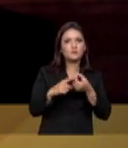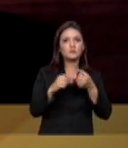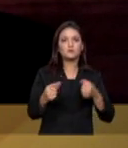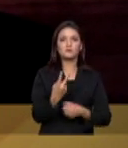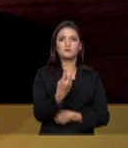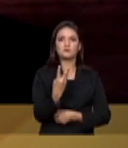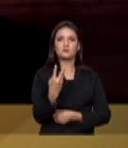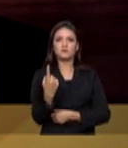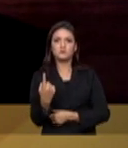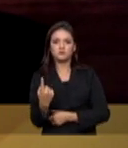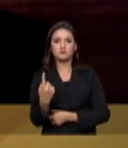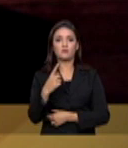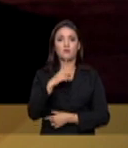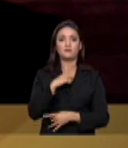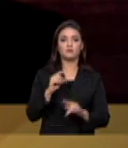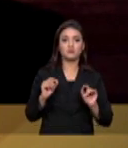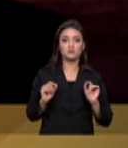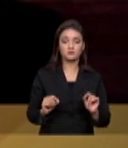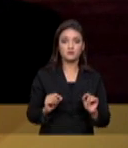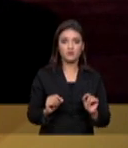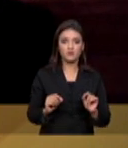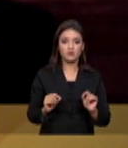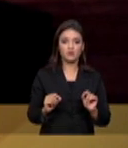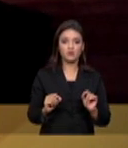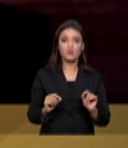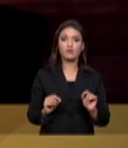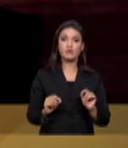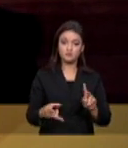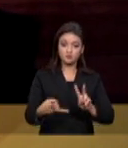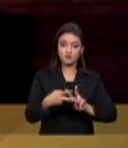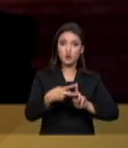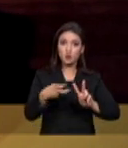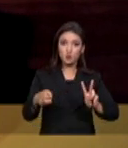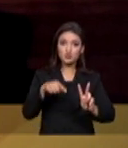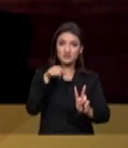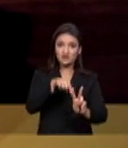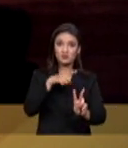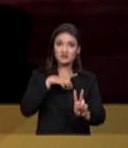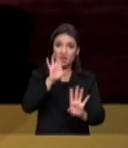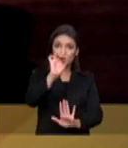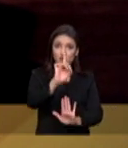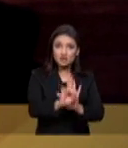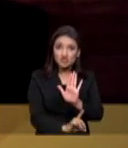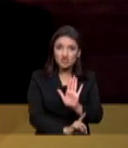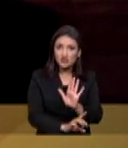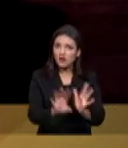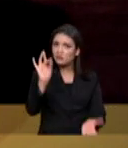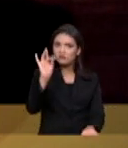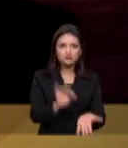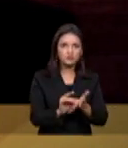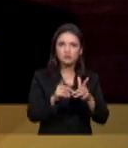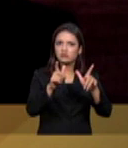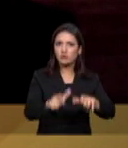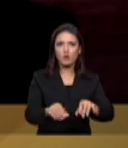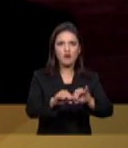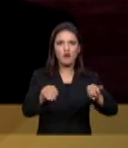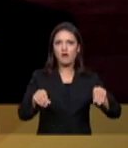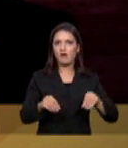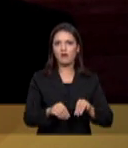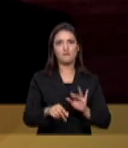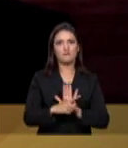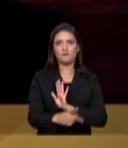que reconhece aos índios os direitos originarios sobre as terras que tradicionalmente